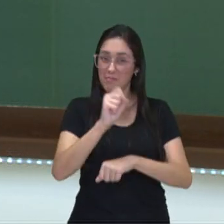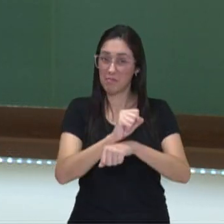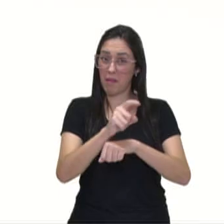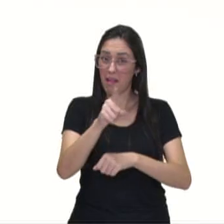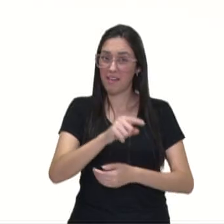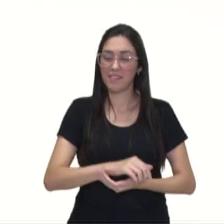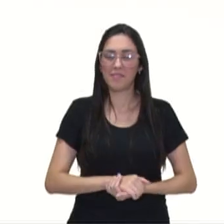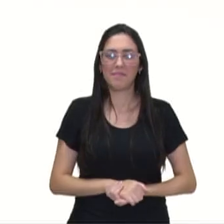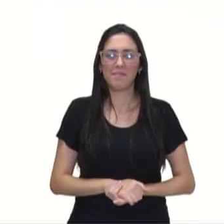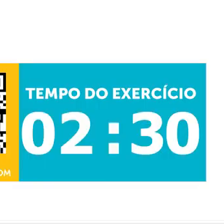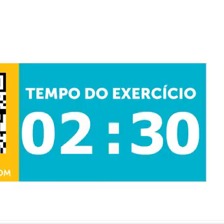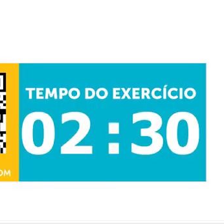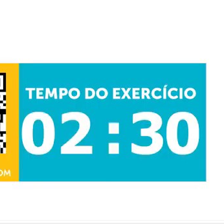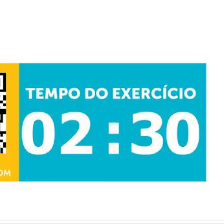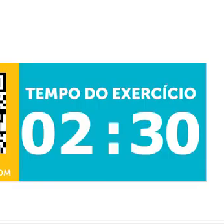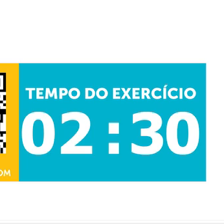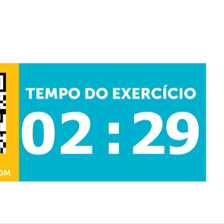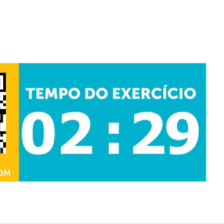vez.